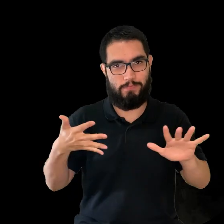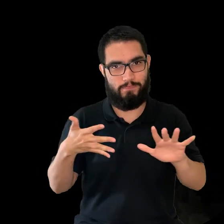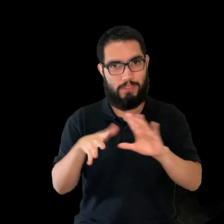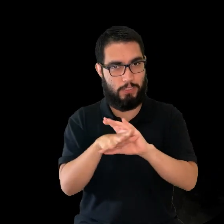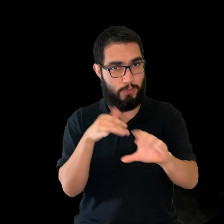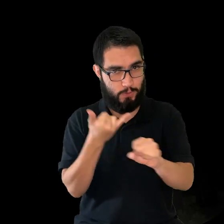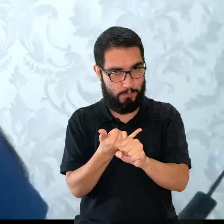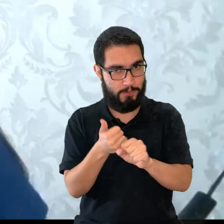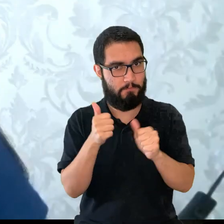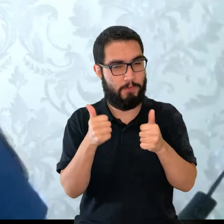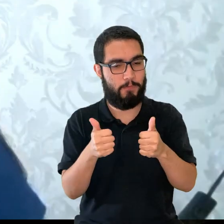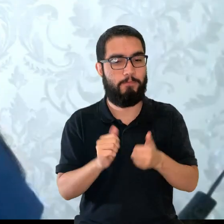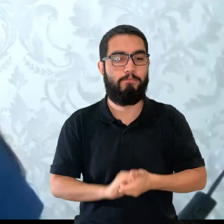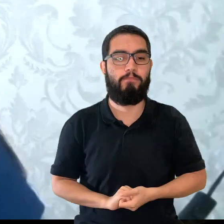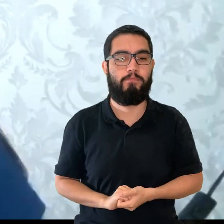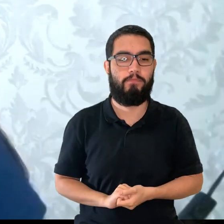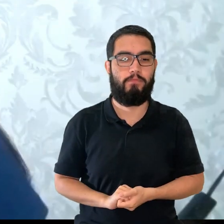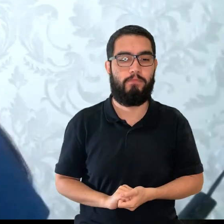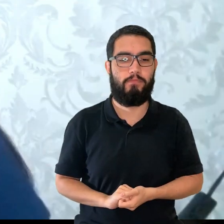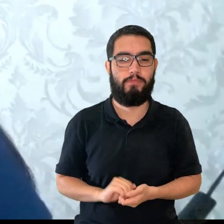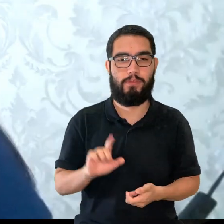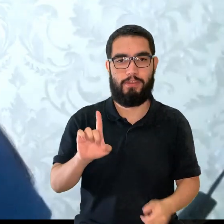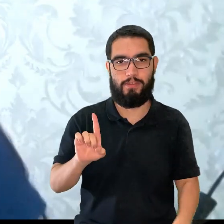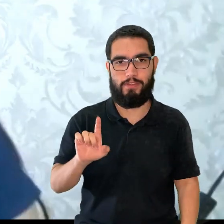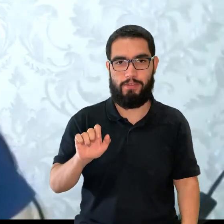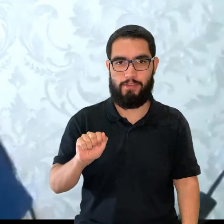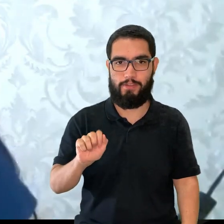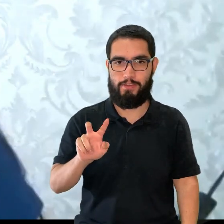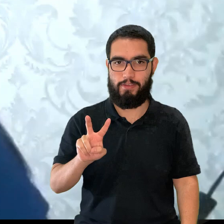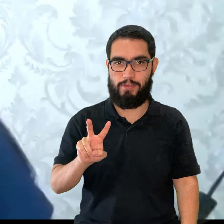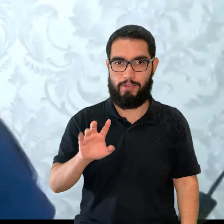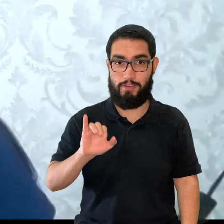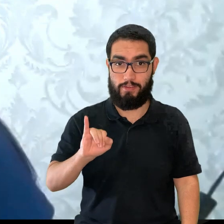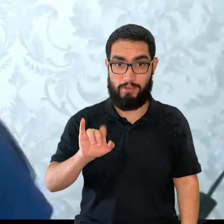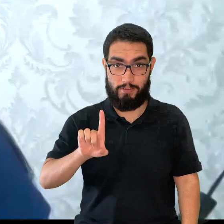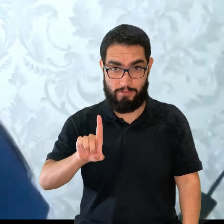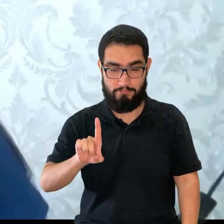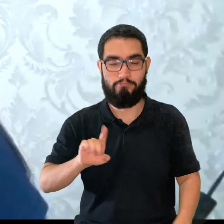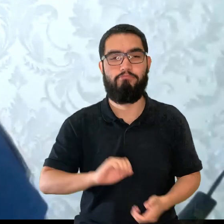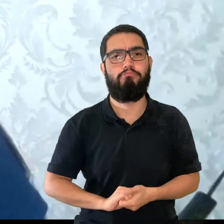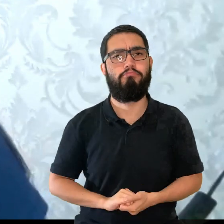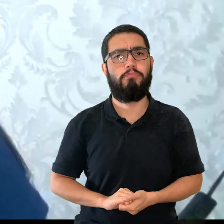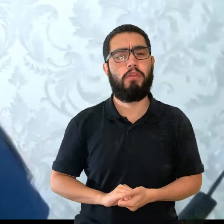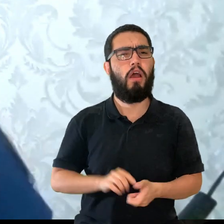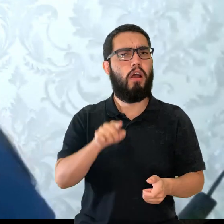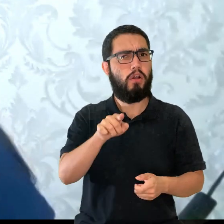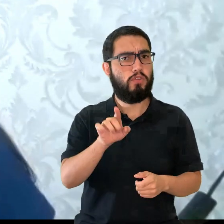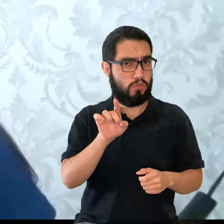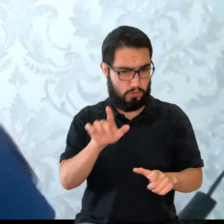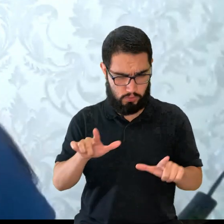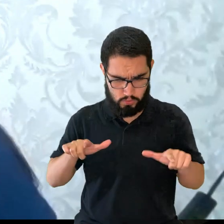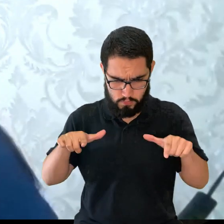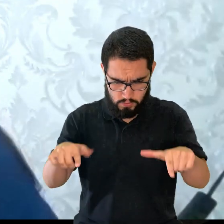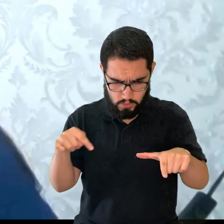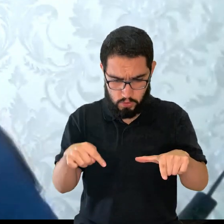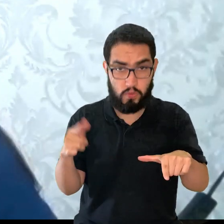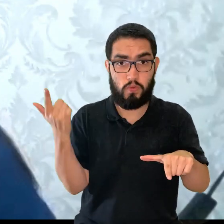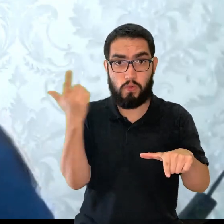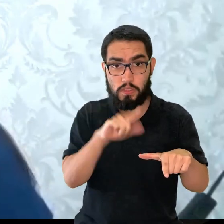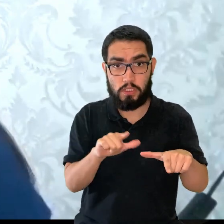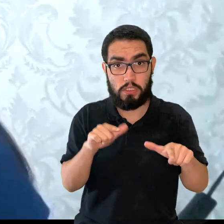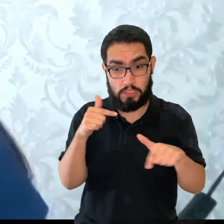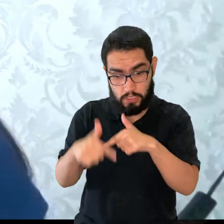Tá bom, Gisele? Davi Eduardo, ou David. Só com o certificado você já consegue trabalhar